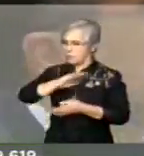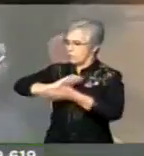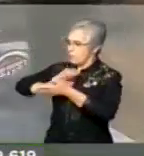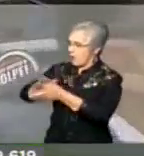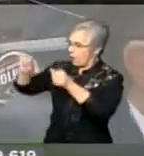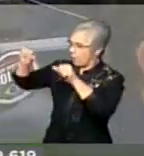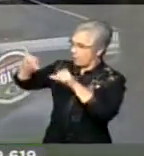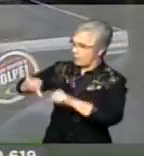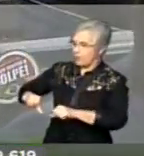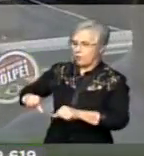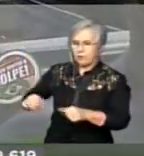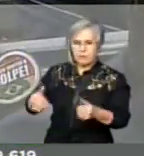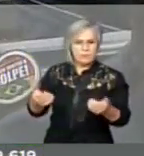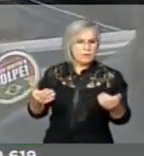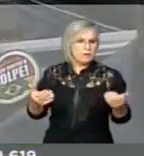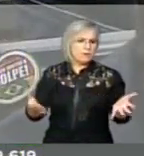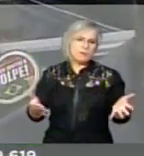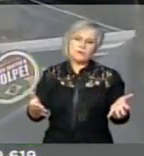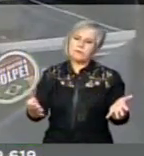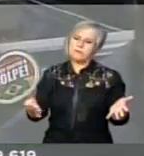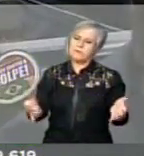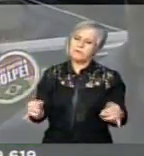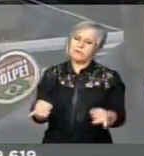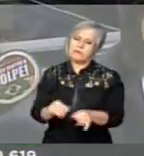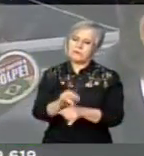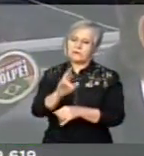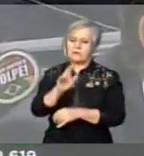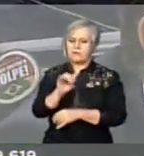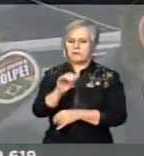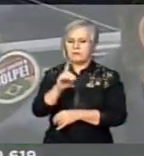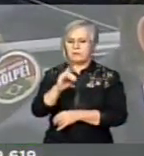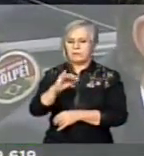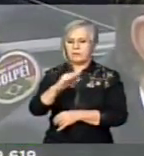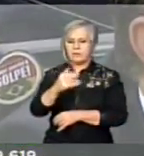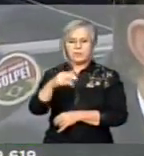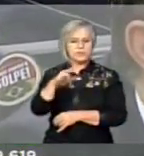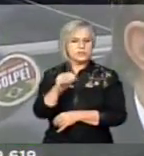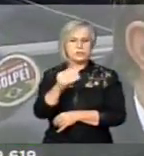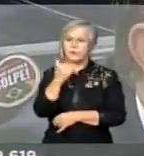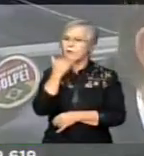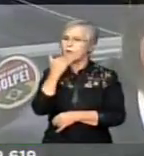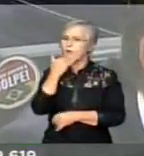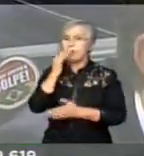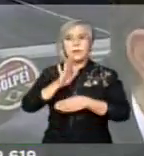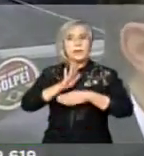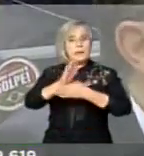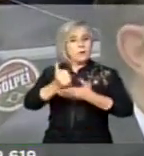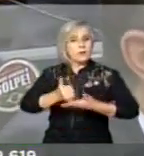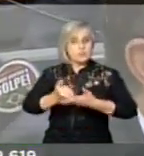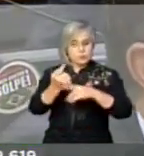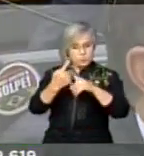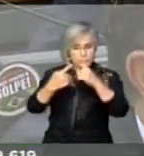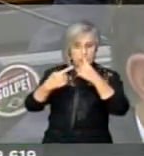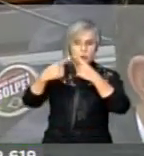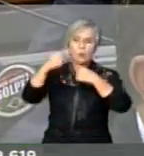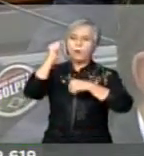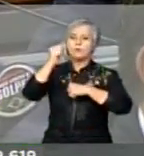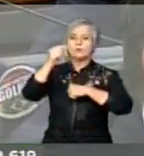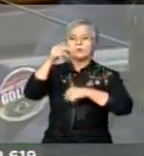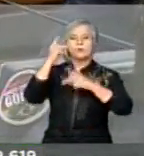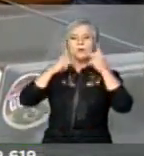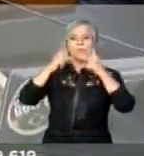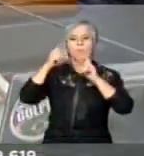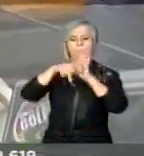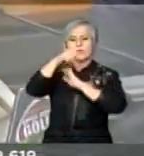é ridículo, é estreito, não ajuda a construção de uma civilização política digna desse nome.